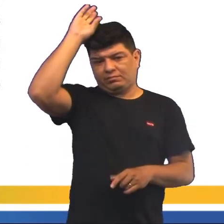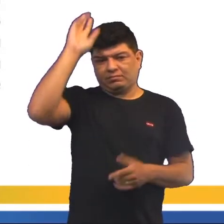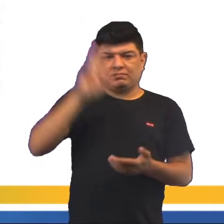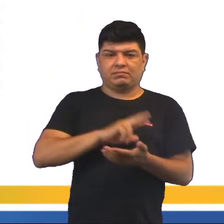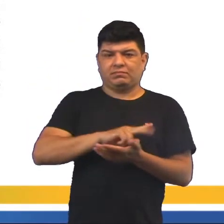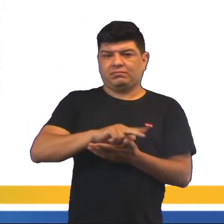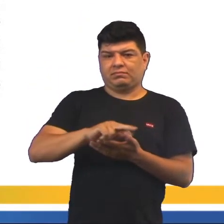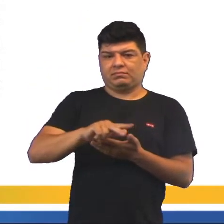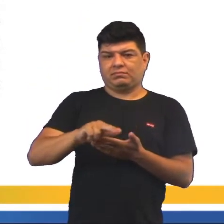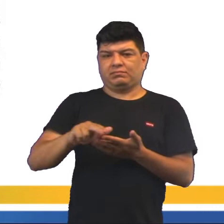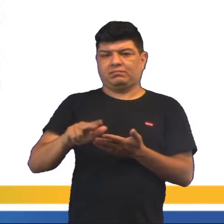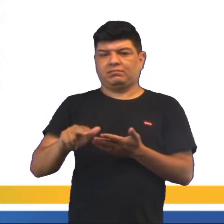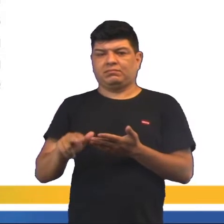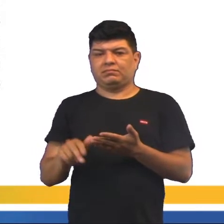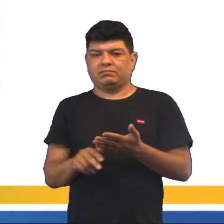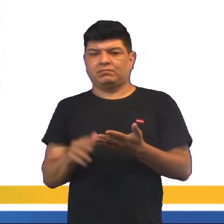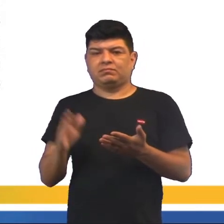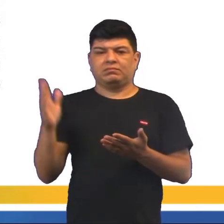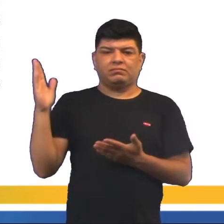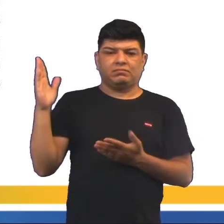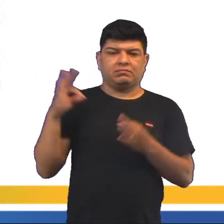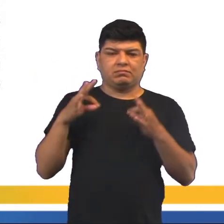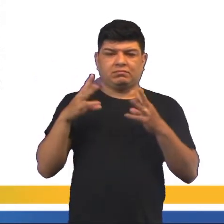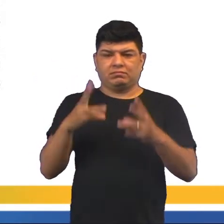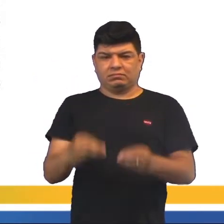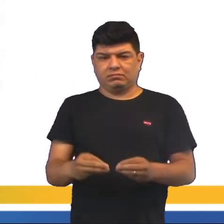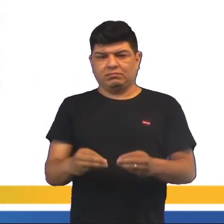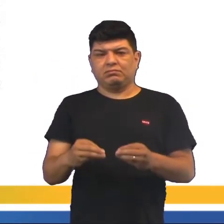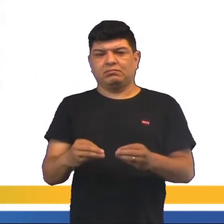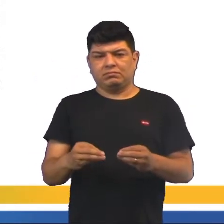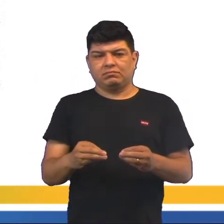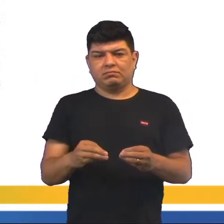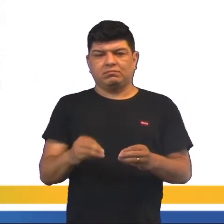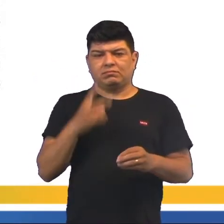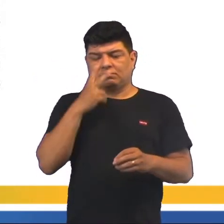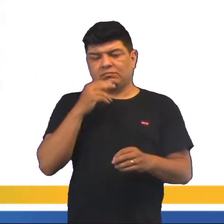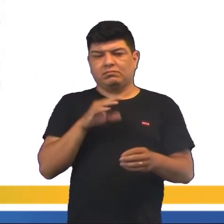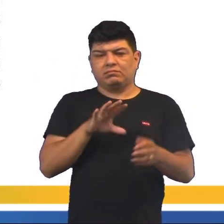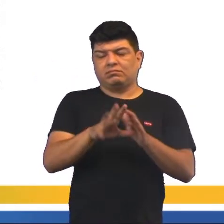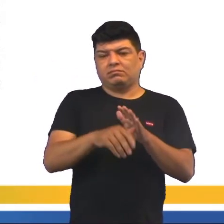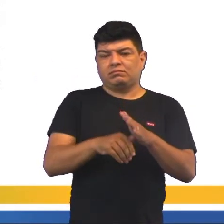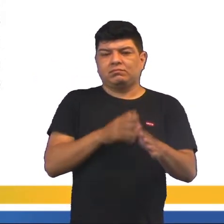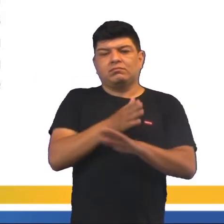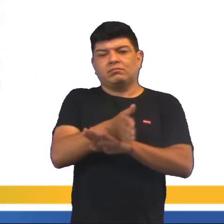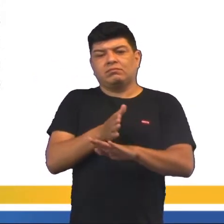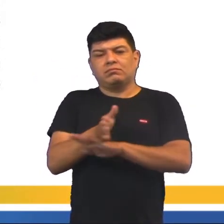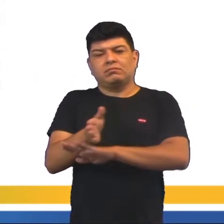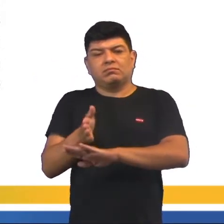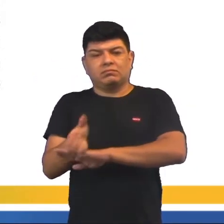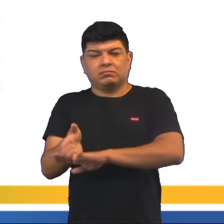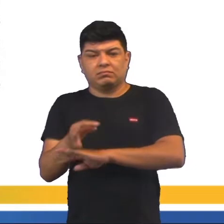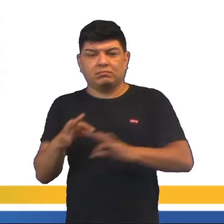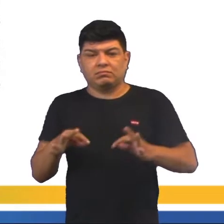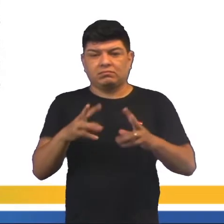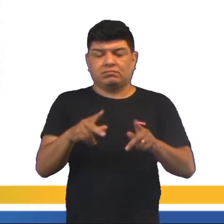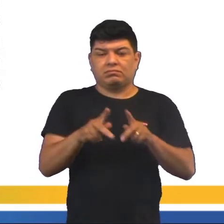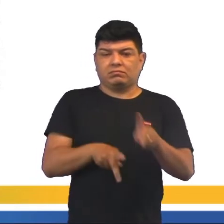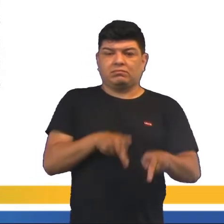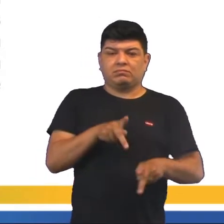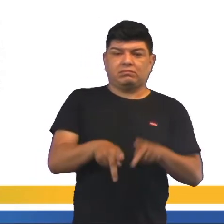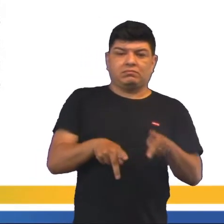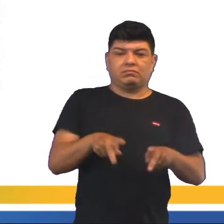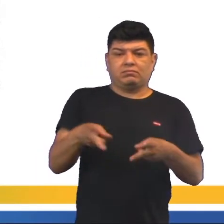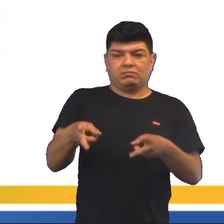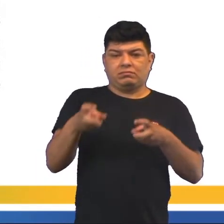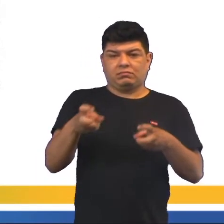suevos, vândalos, alamanos, jutos, ângulos, saxões, hunos, francos e muitos outros. Todos esses povos,